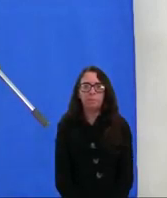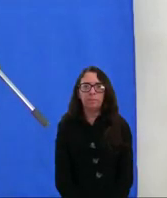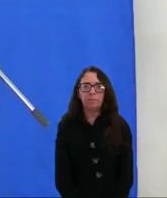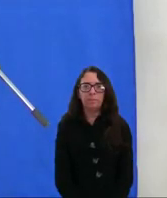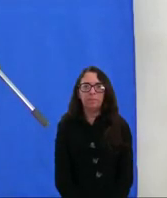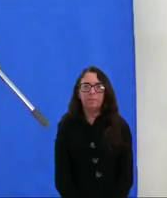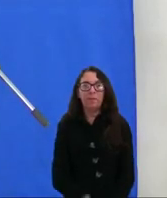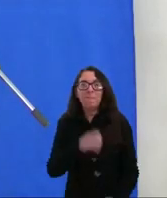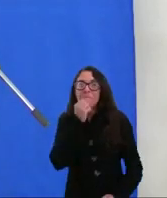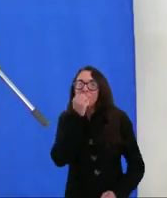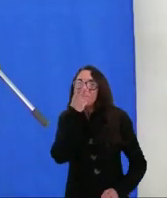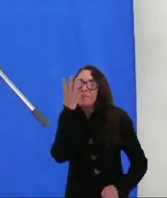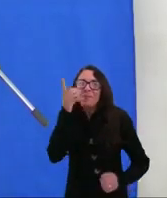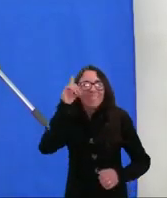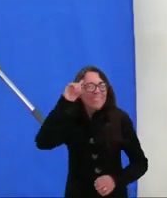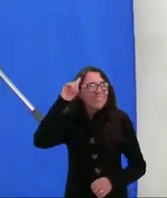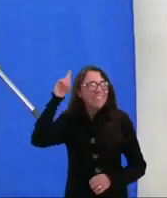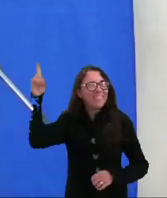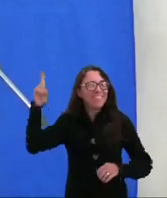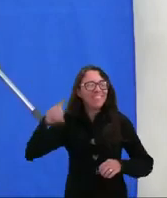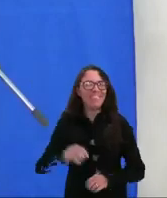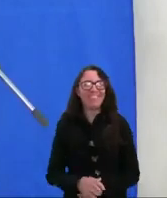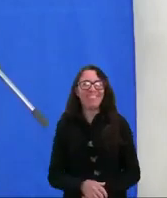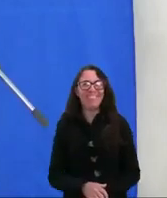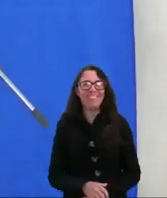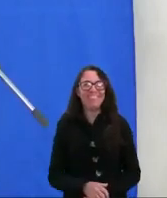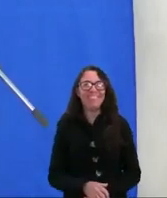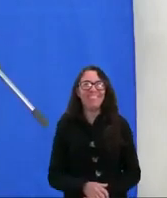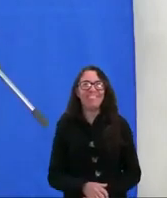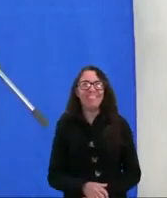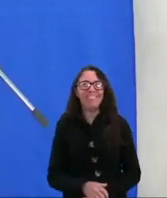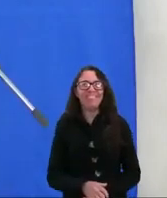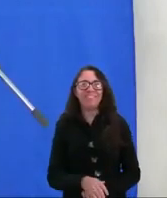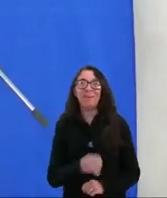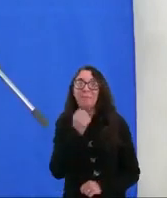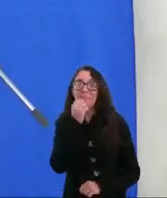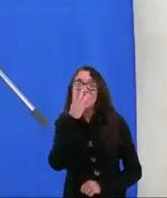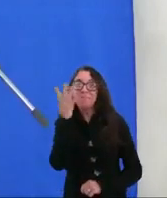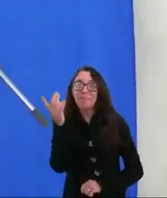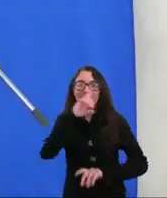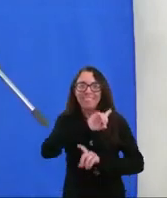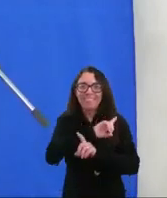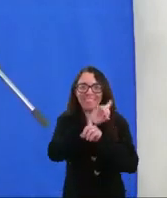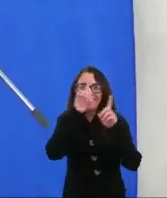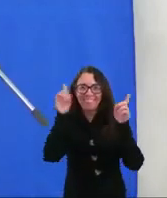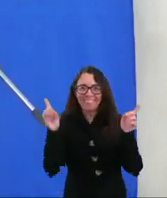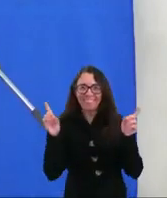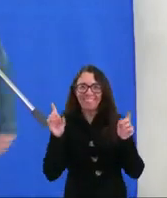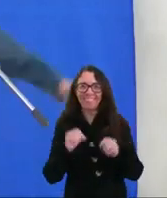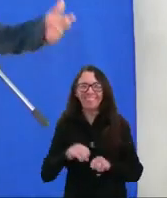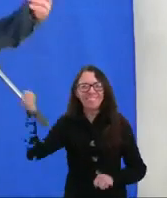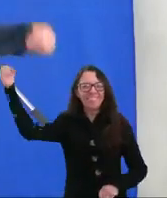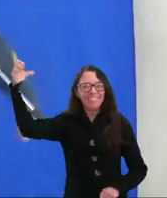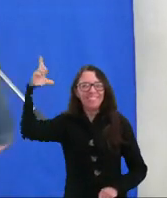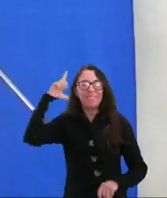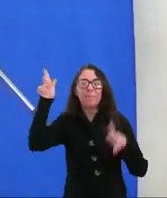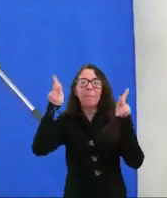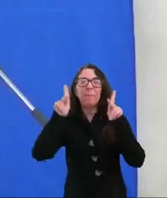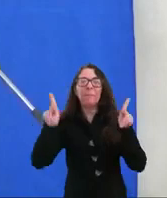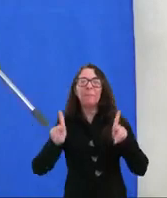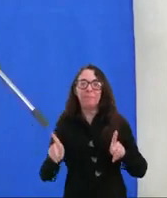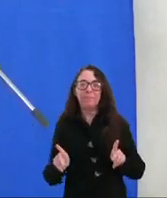Boa noite, bom dia, irmãos. Estou acostumado com boa noite. Graça e a paz do Senhor